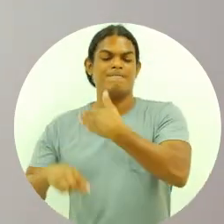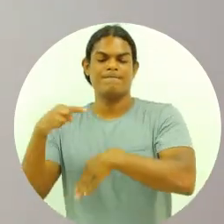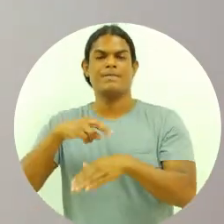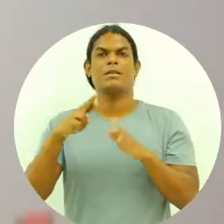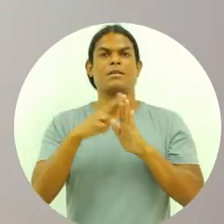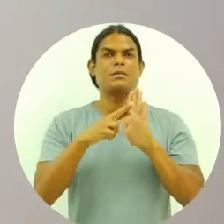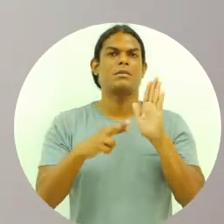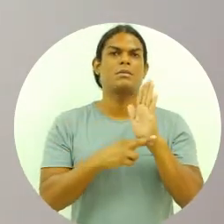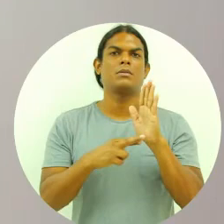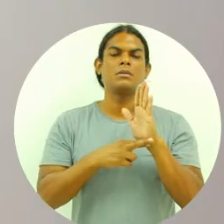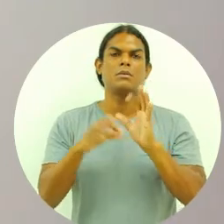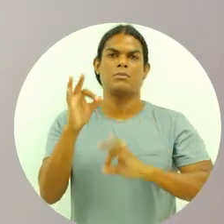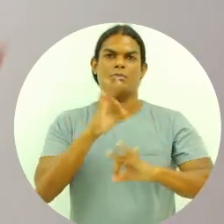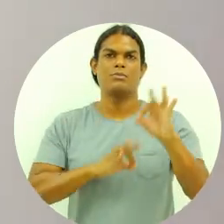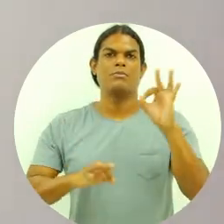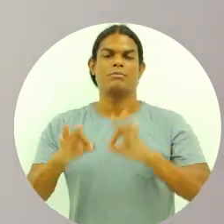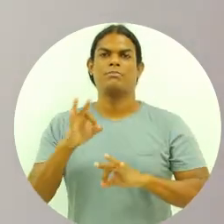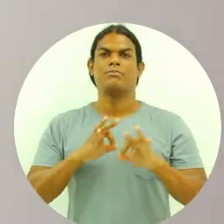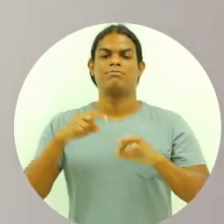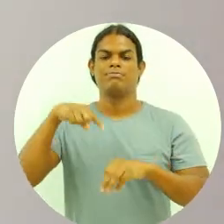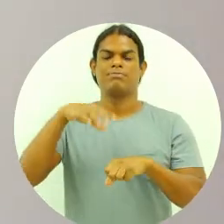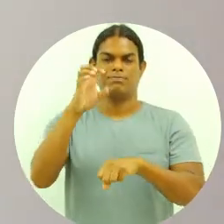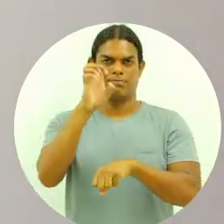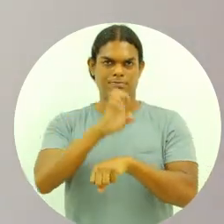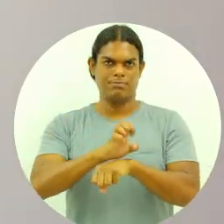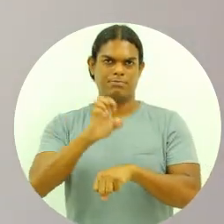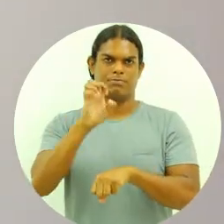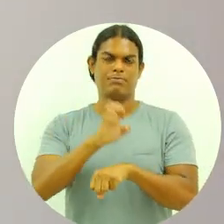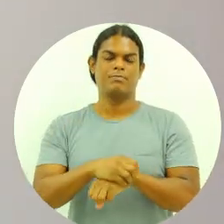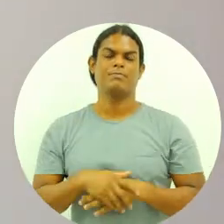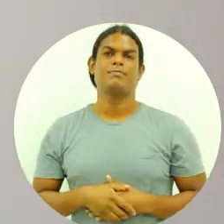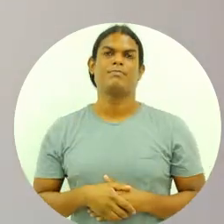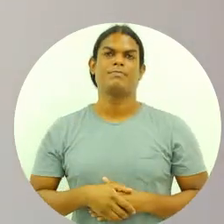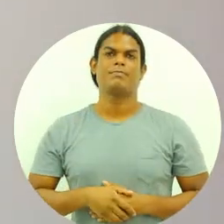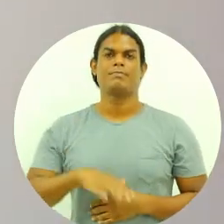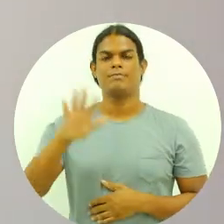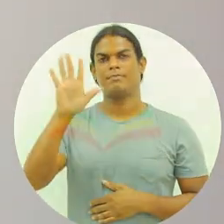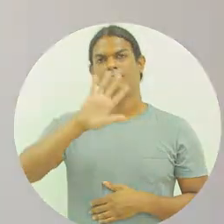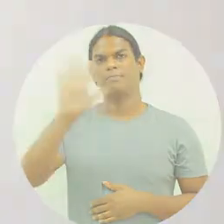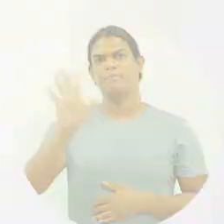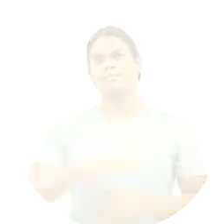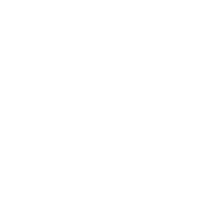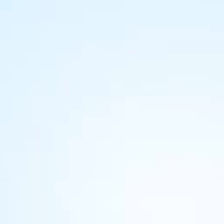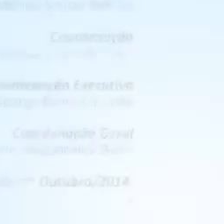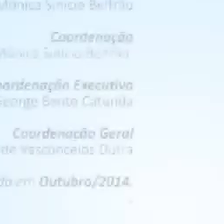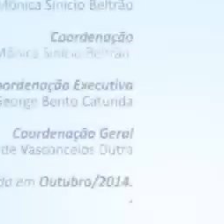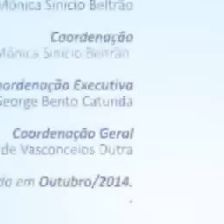regular essa máquina que faz o Estado girar. Até a próxima.